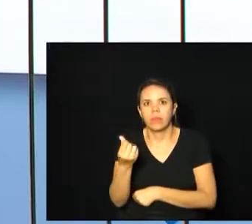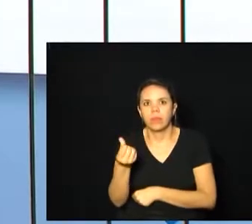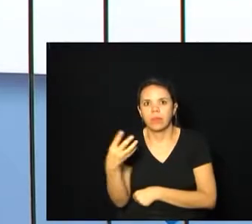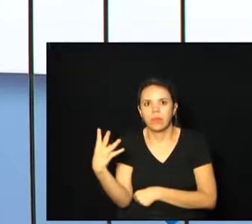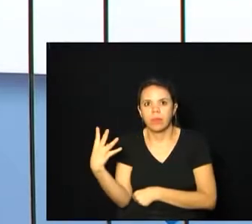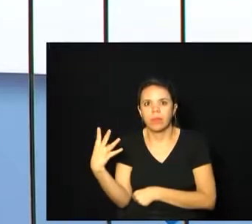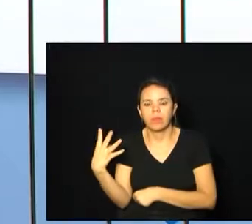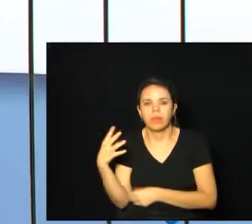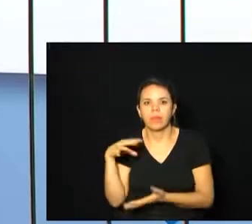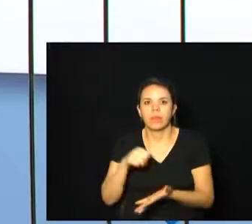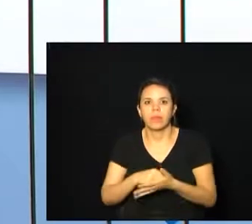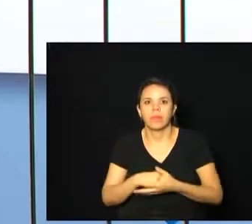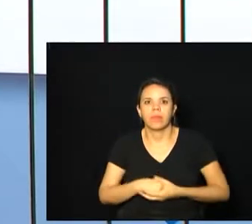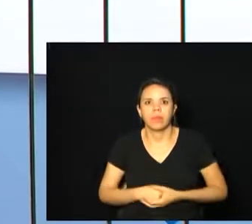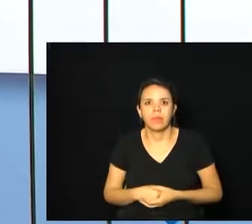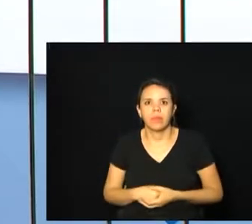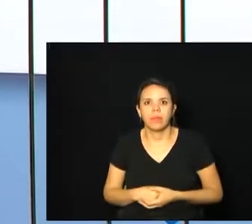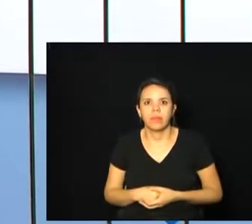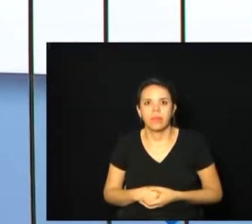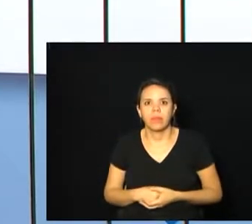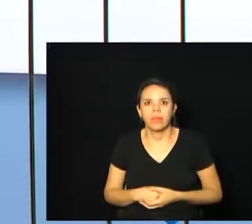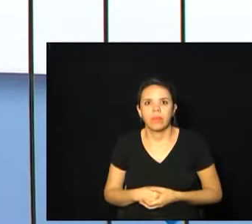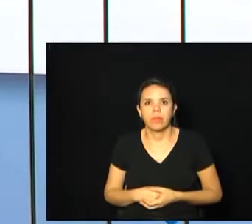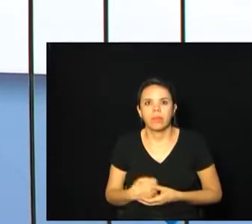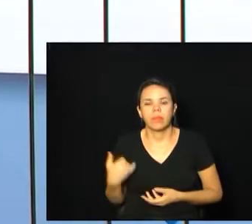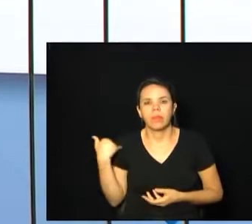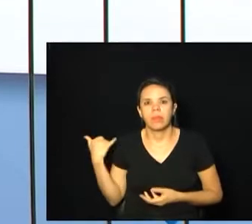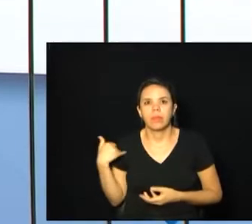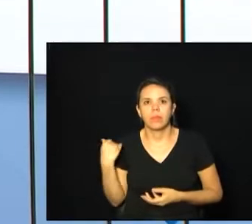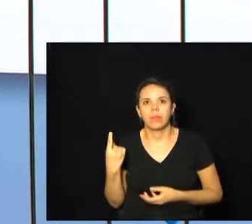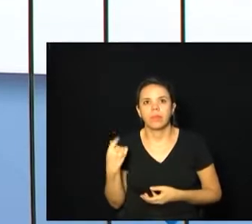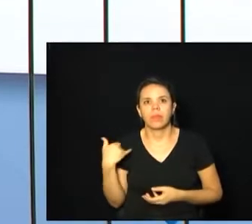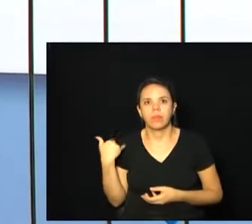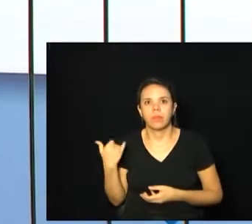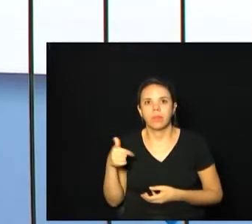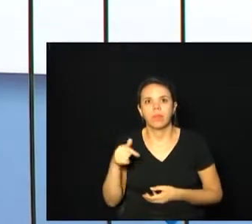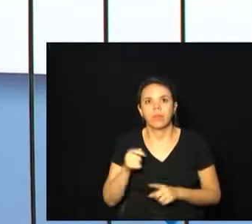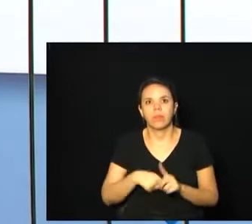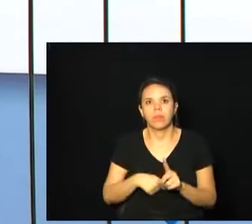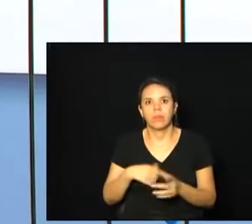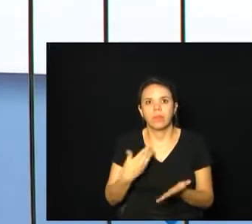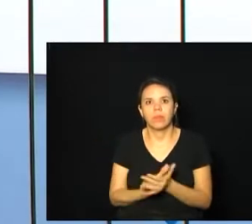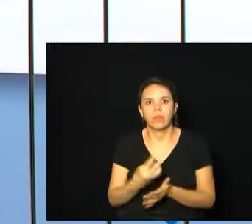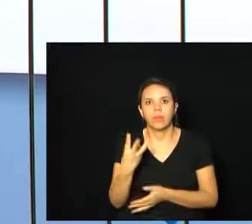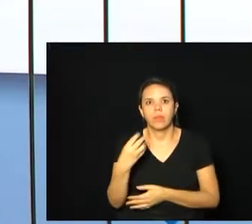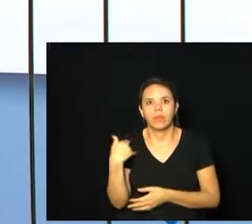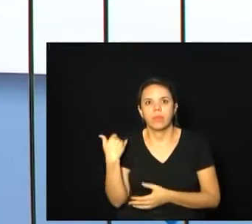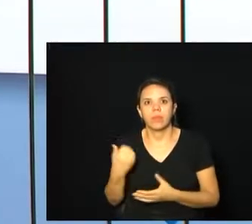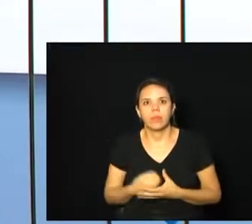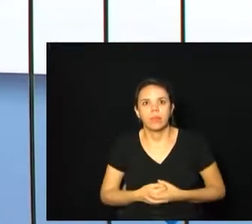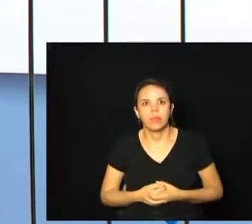2.264 inscrições e aí com idade entre 1 ano e 7 meses até 3 anos,